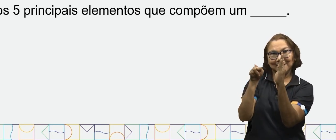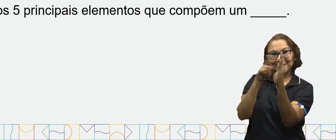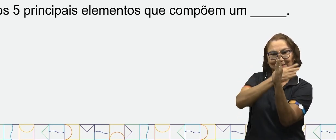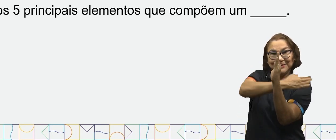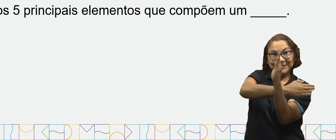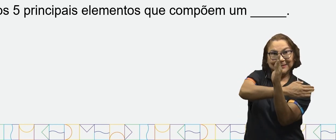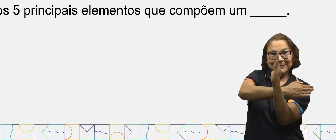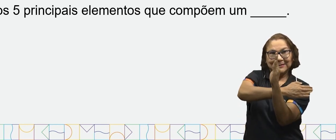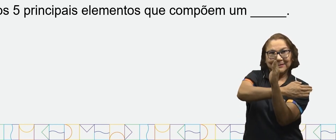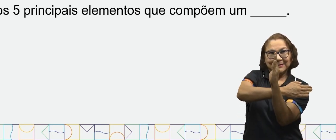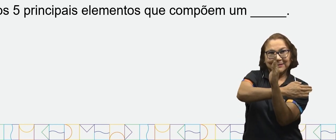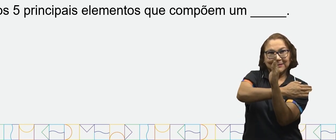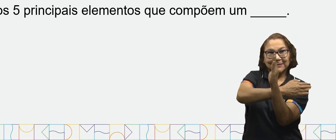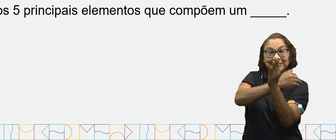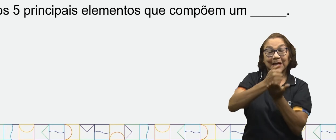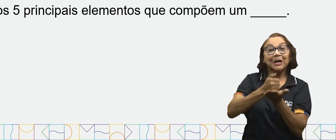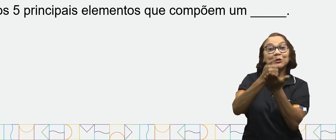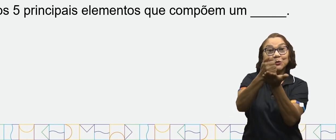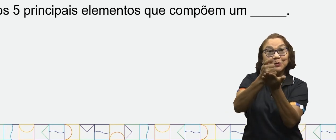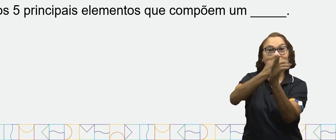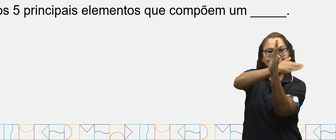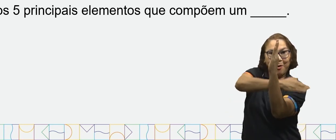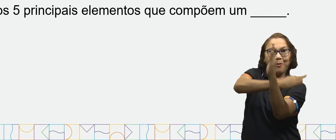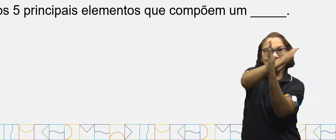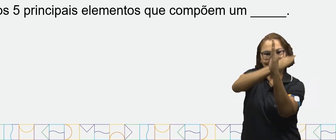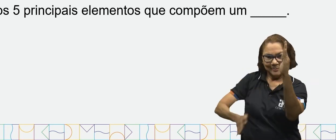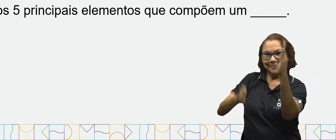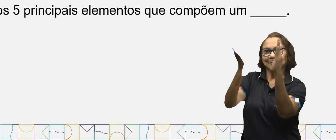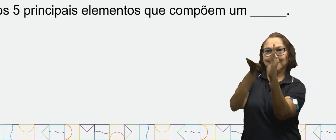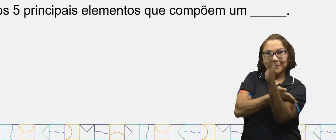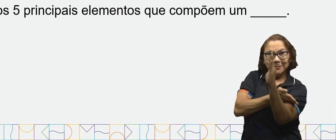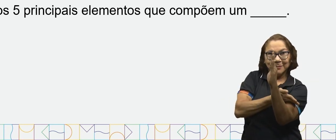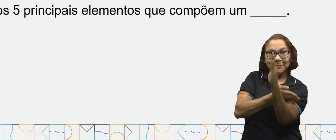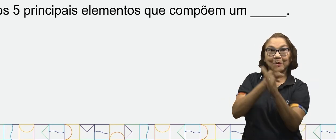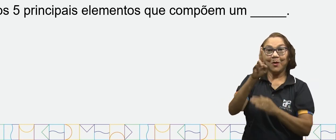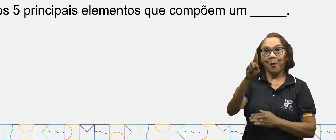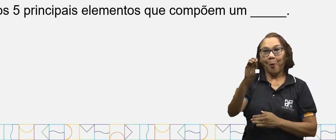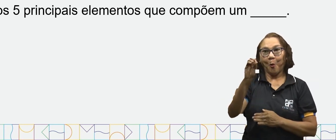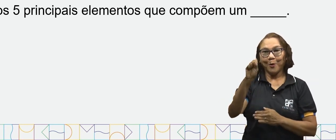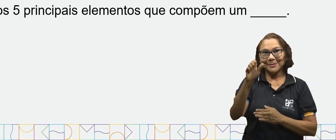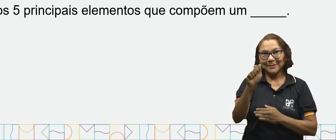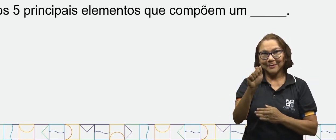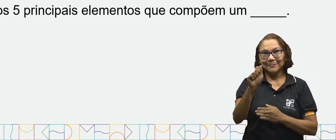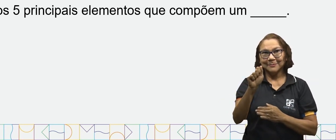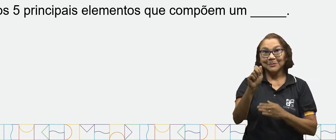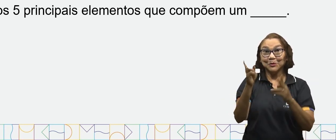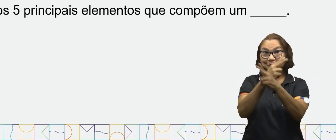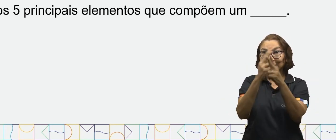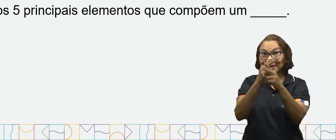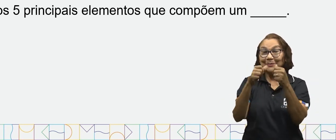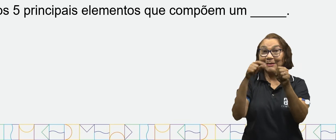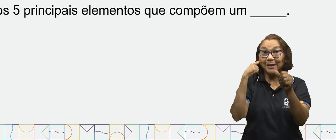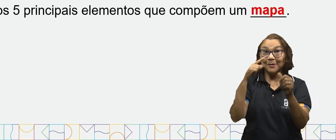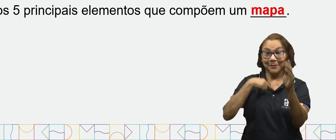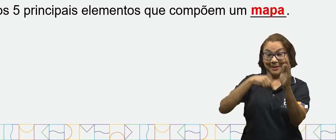espaço. Agora você já é capaz. Vamos ler o texto e completar? Os pontos